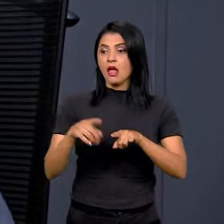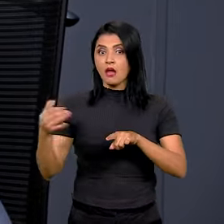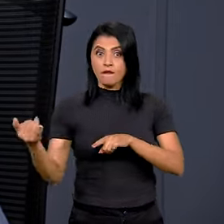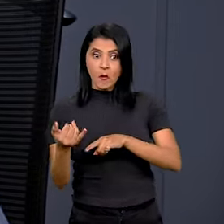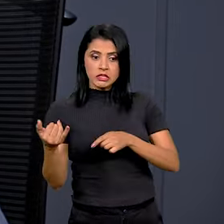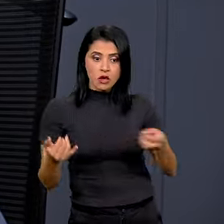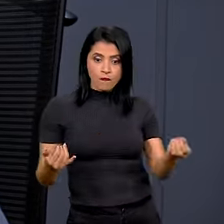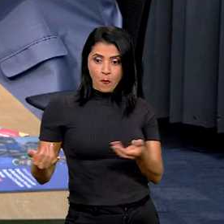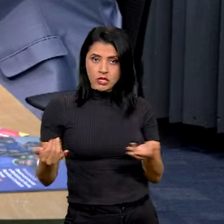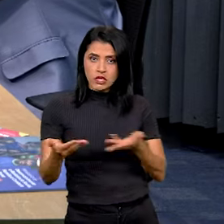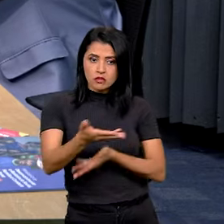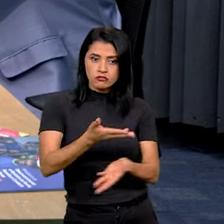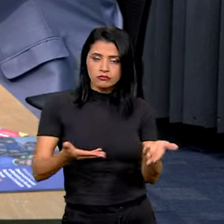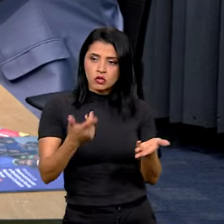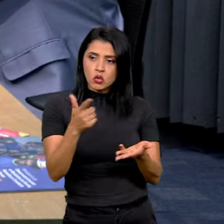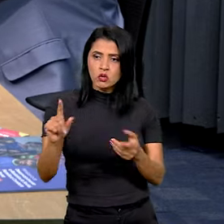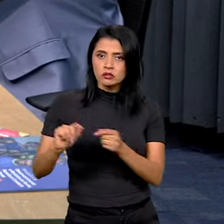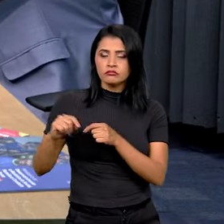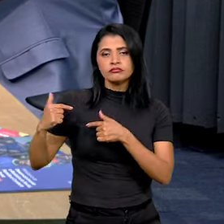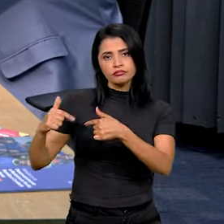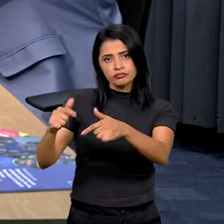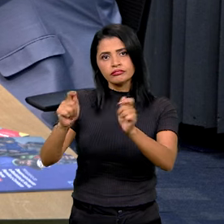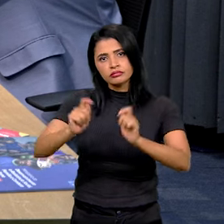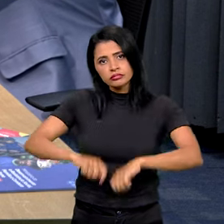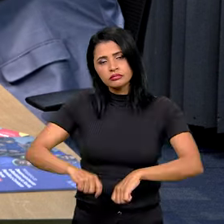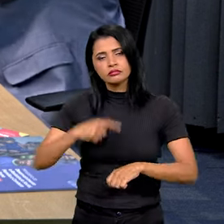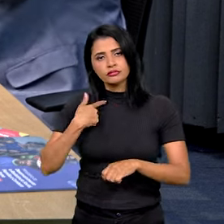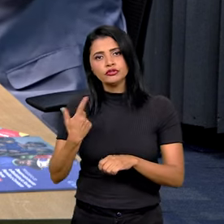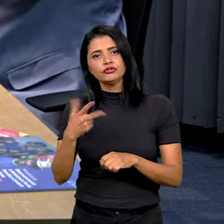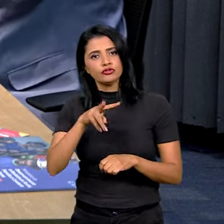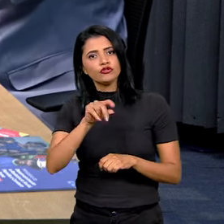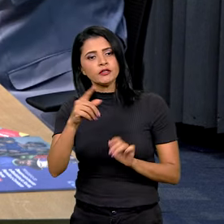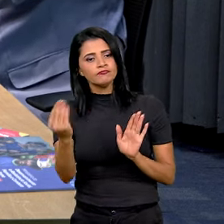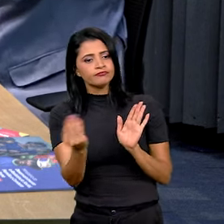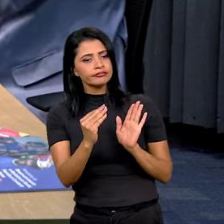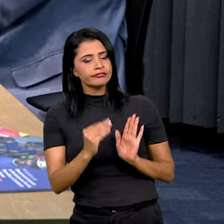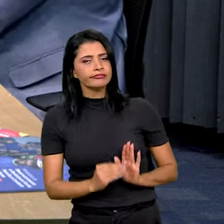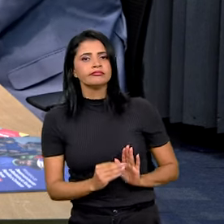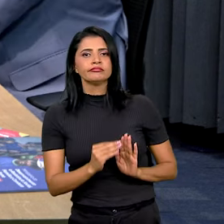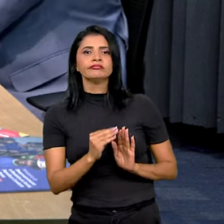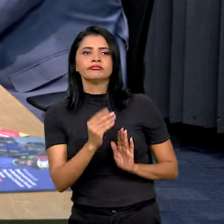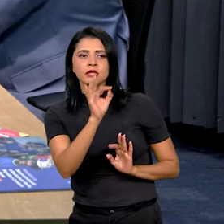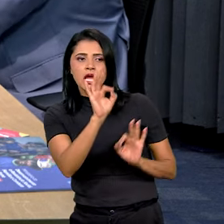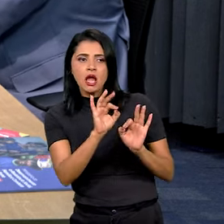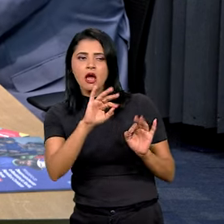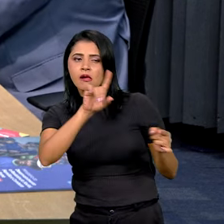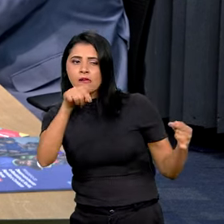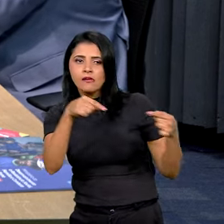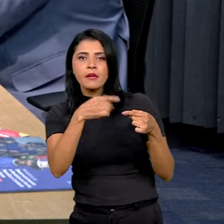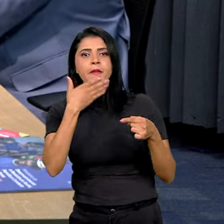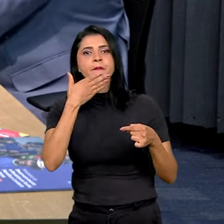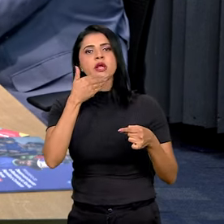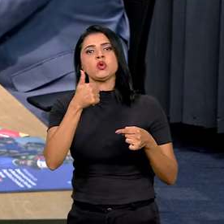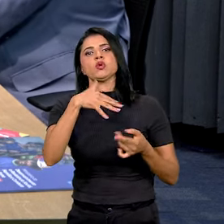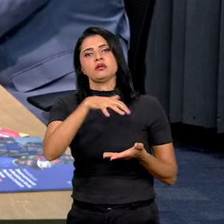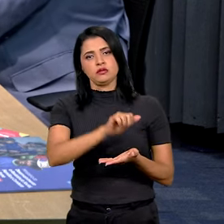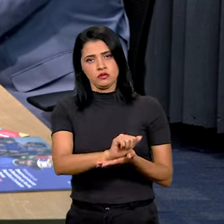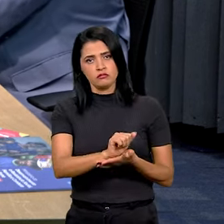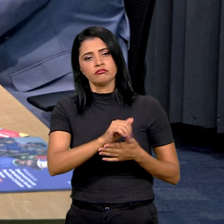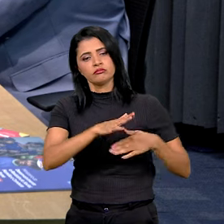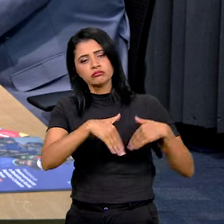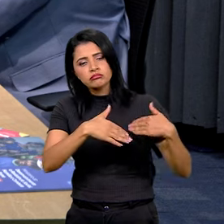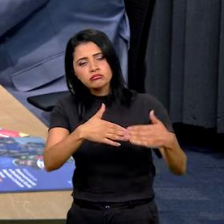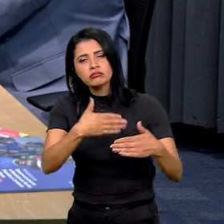dados para que a outra possa realizar outras situações né então isso tudo a gente vai colocando em torno dessa dessa lógica de Ir melhorando o